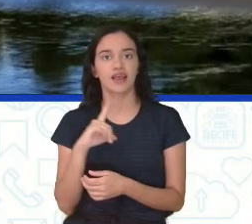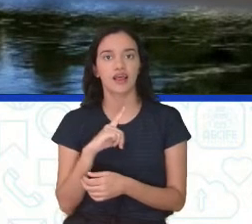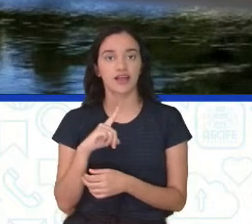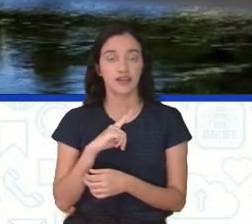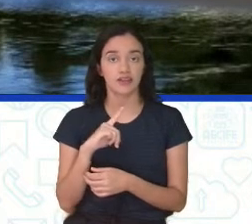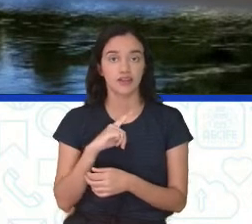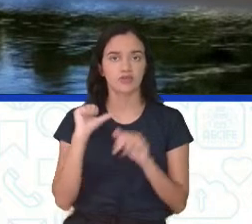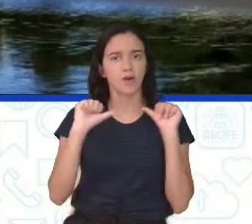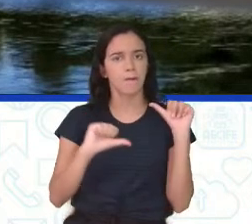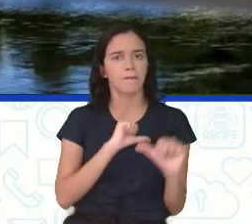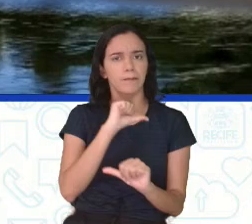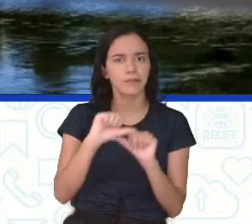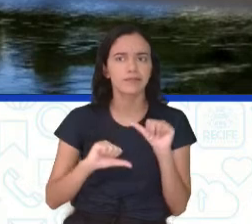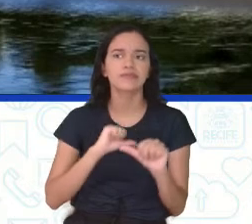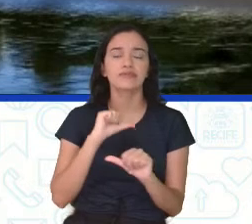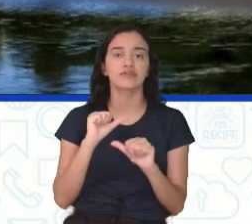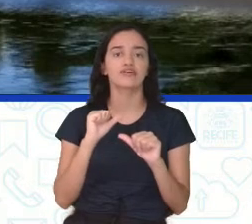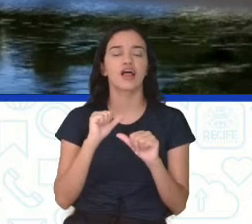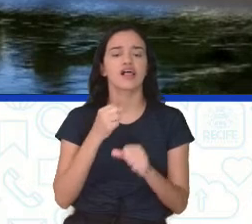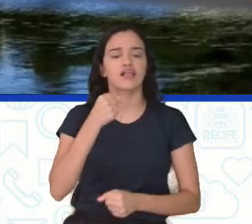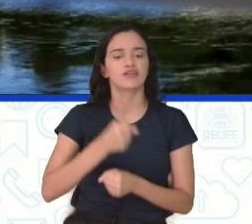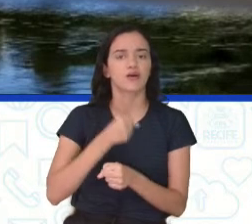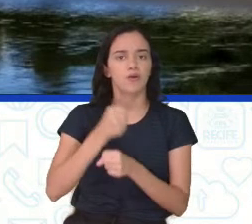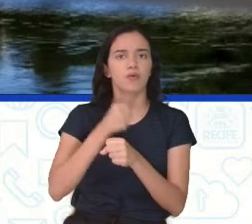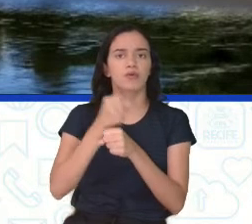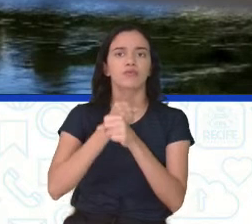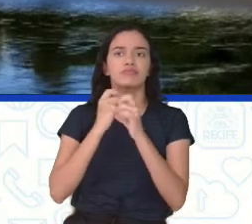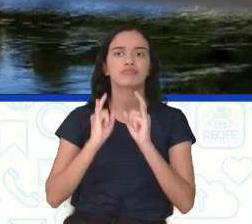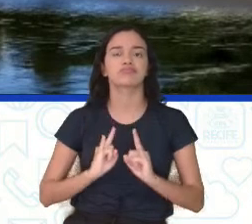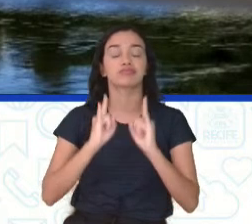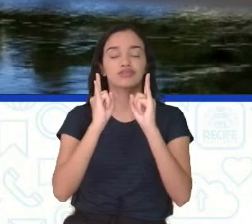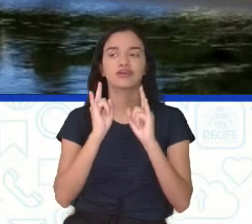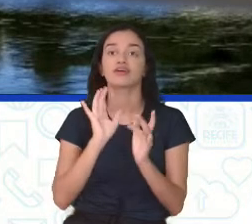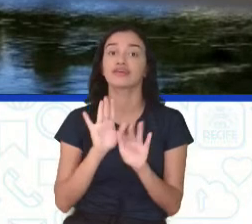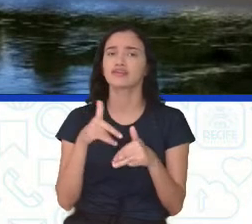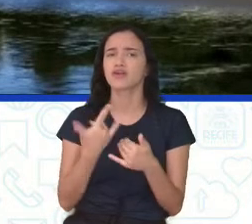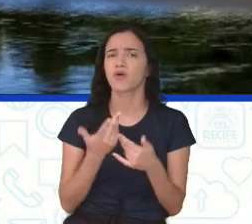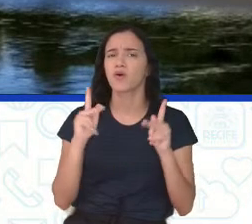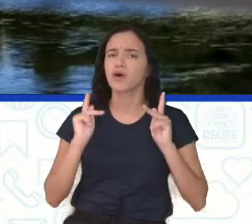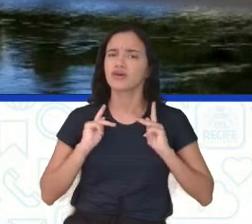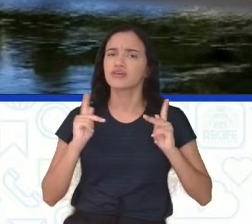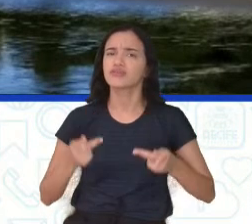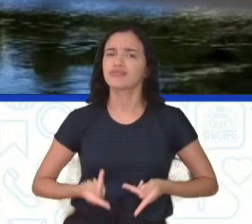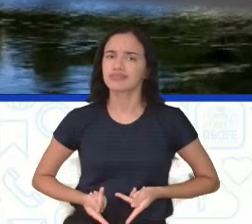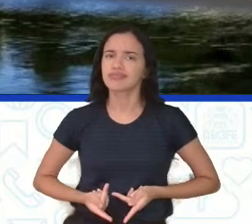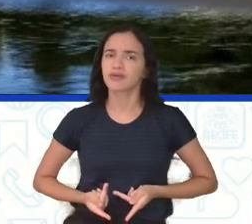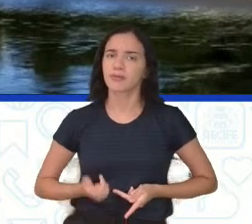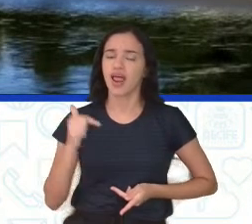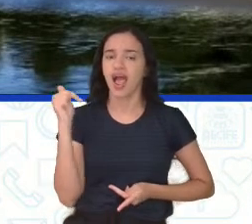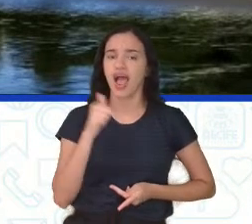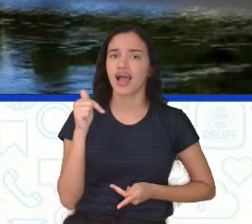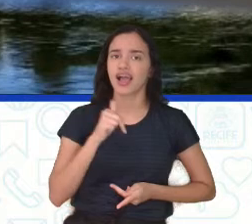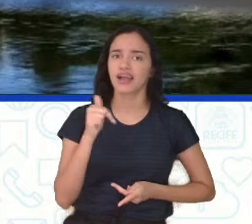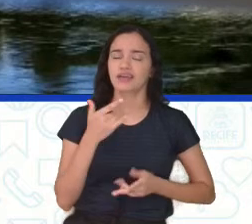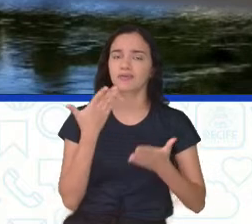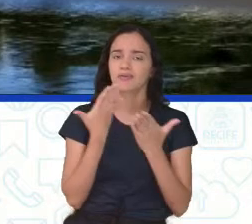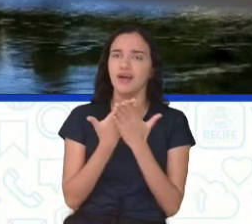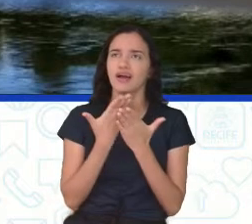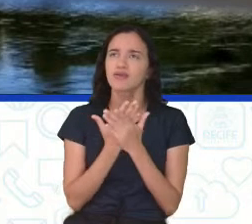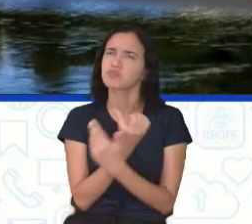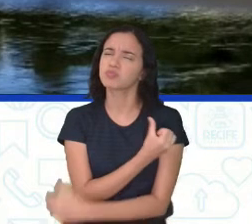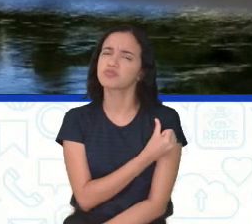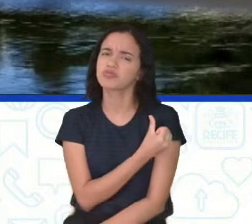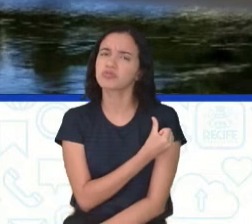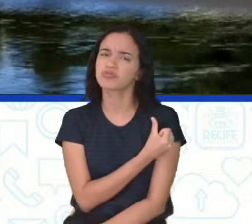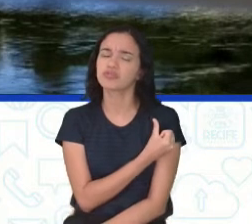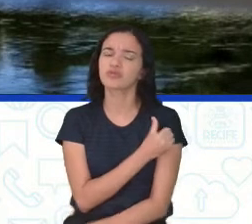interferência, claro que também as construções prediais. O ser humano, que a gente trabalhou até numa aula aqui, sexto ano, foi no sexto